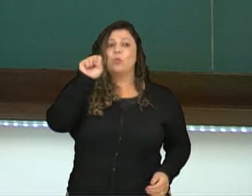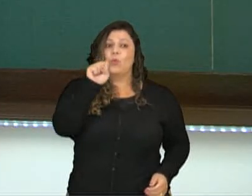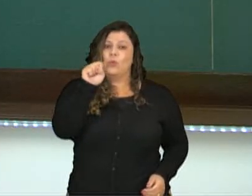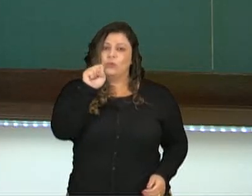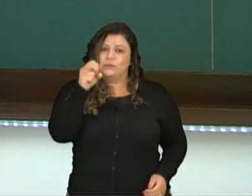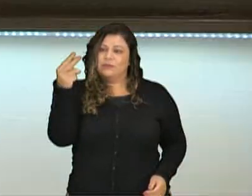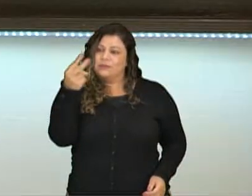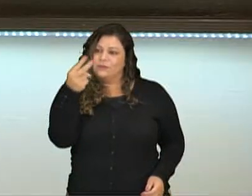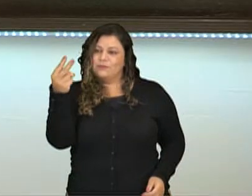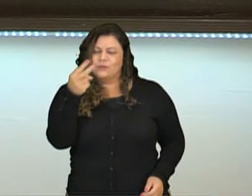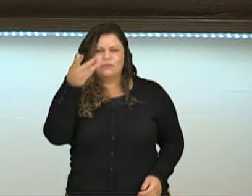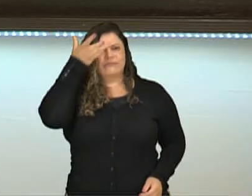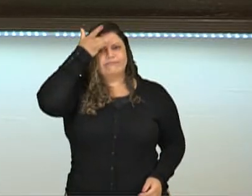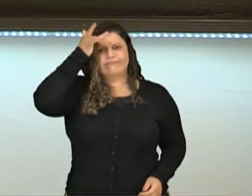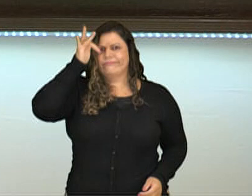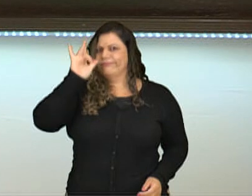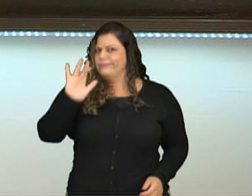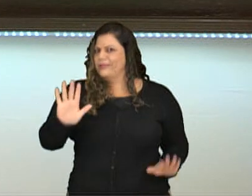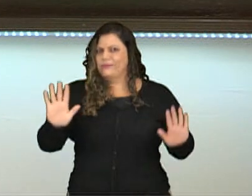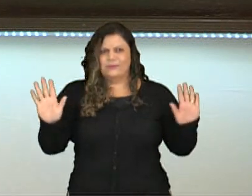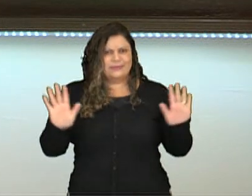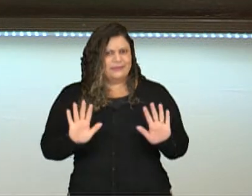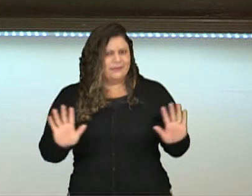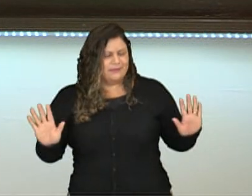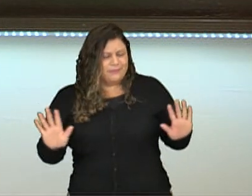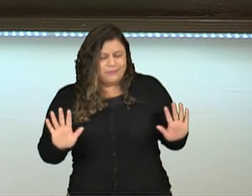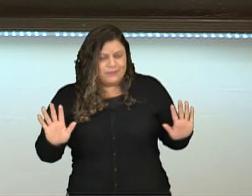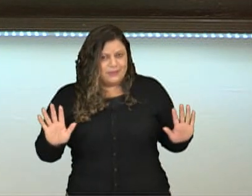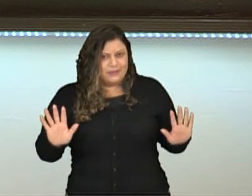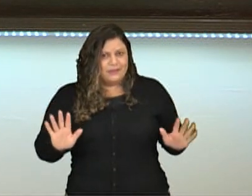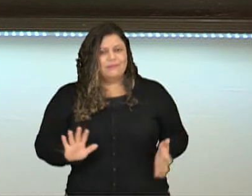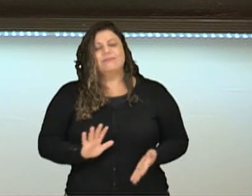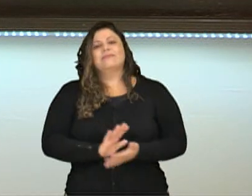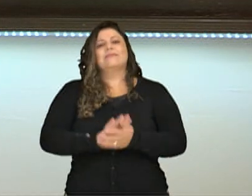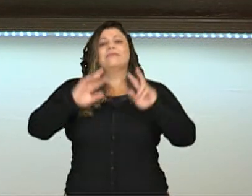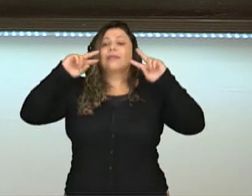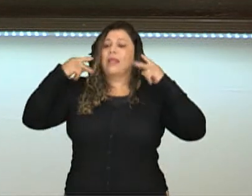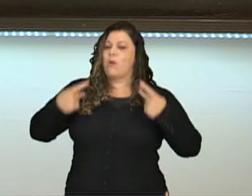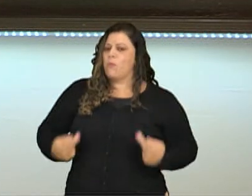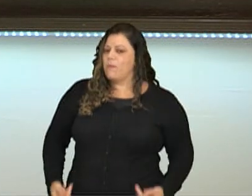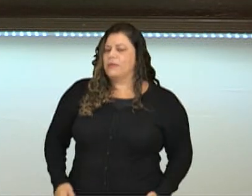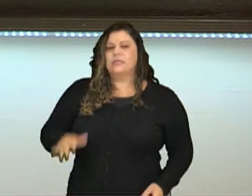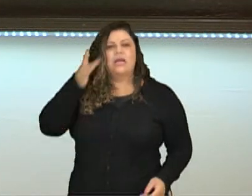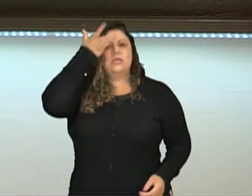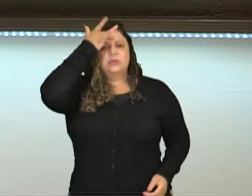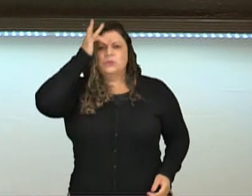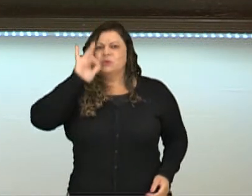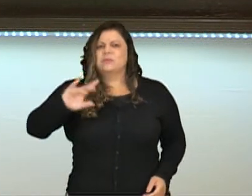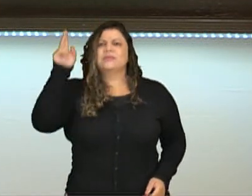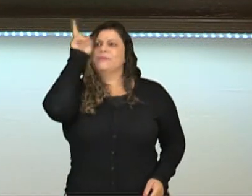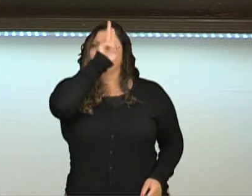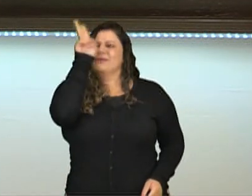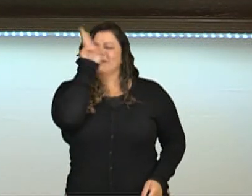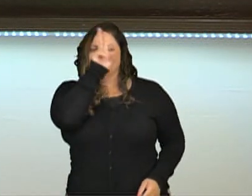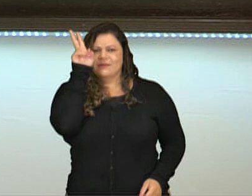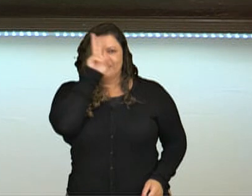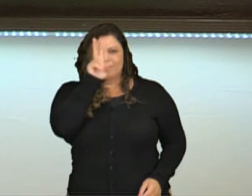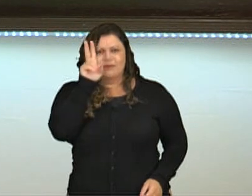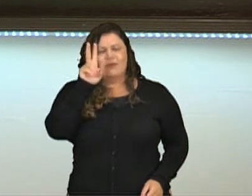1822, não se sabíamos, ou melhor, a humanidade não sabia a história do Egito